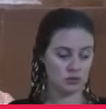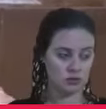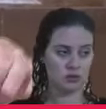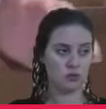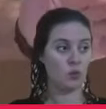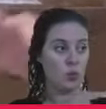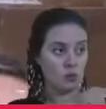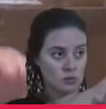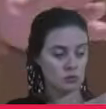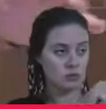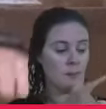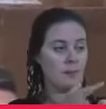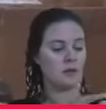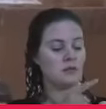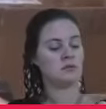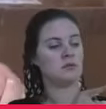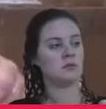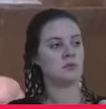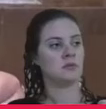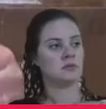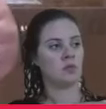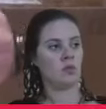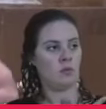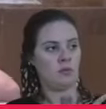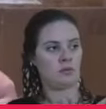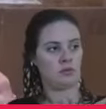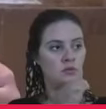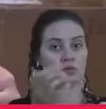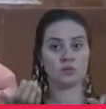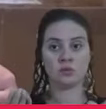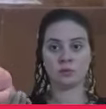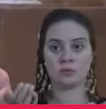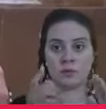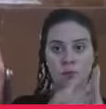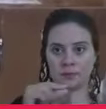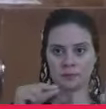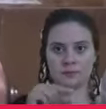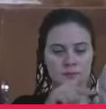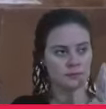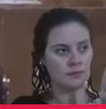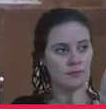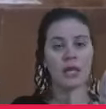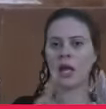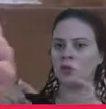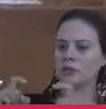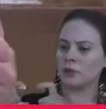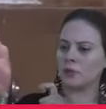Planalto E aí nós fomos na sala mais fechado uma reunião extremamente cordial nenhuma